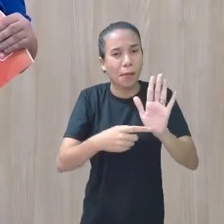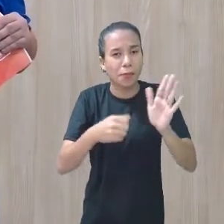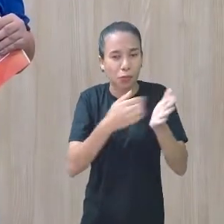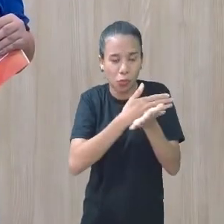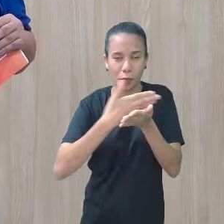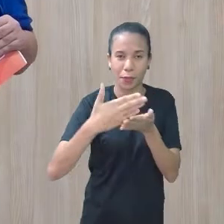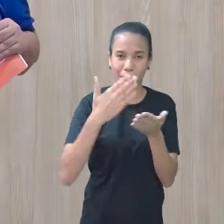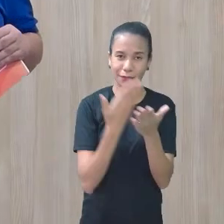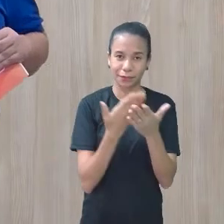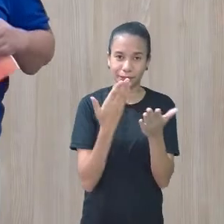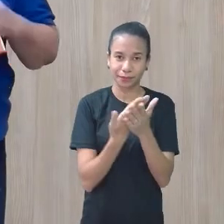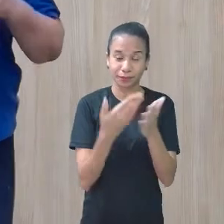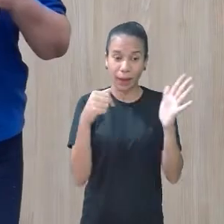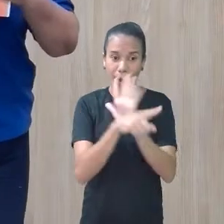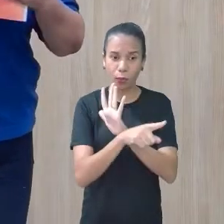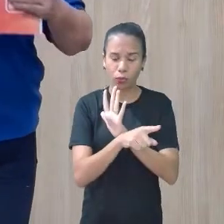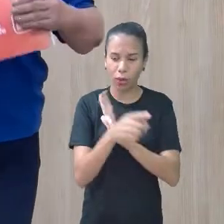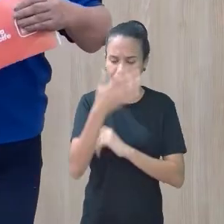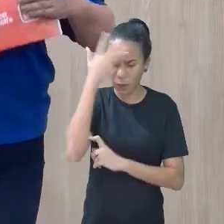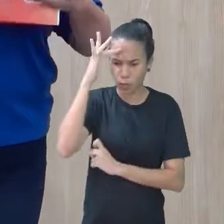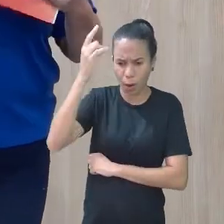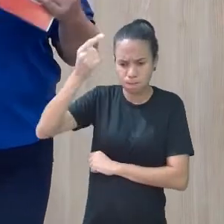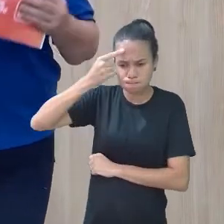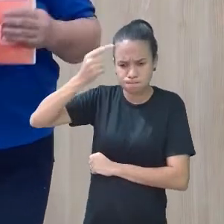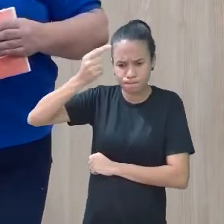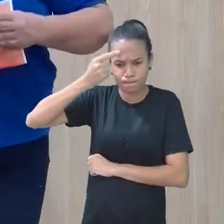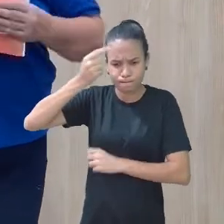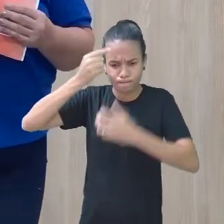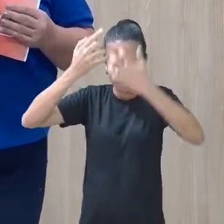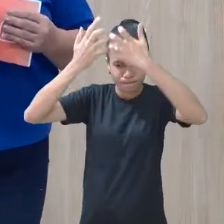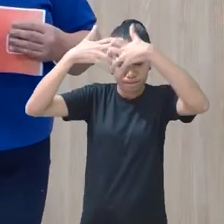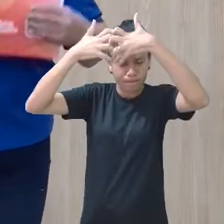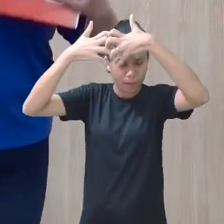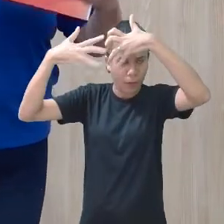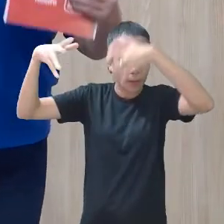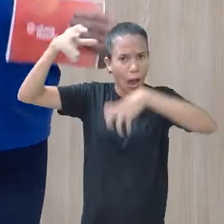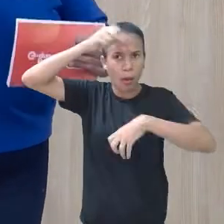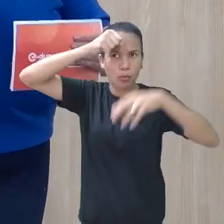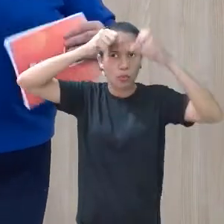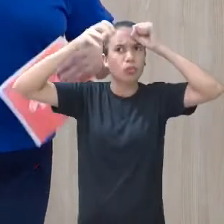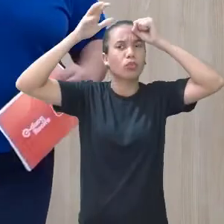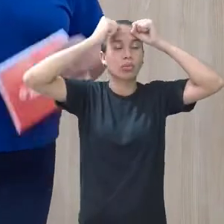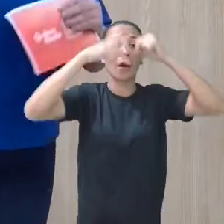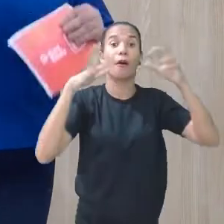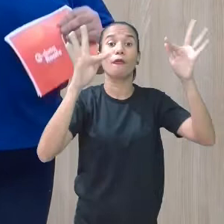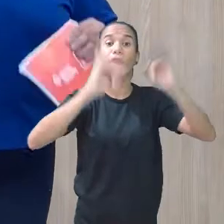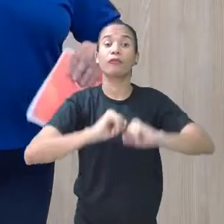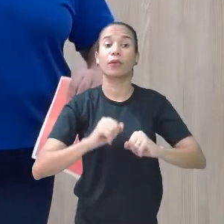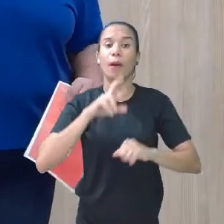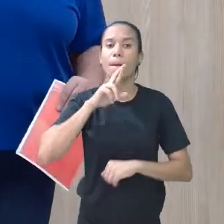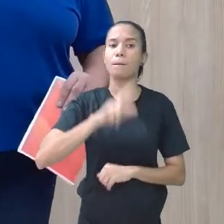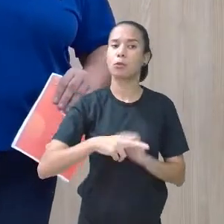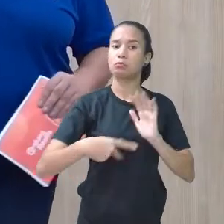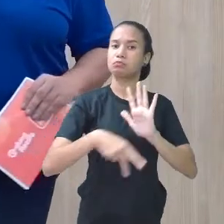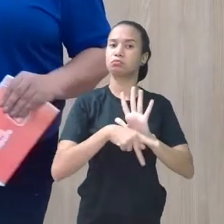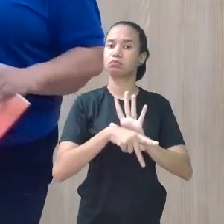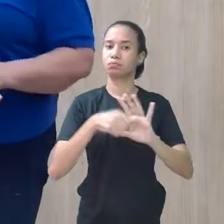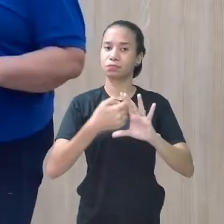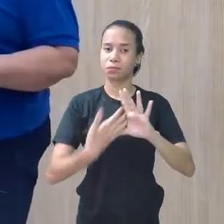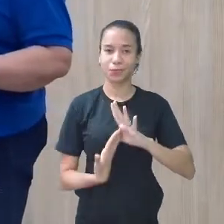no início da nossa aula e durante a aula você vai ter informações para responder com propriedade